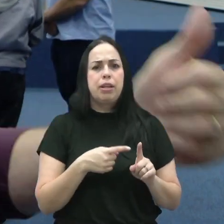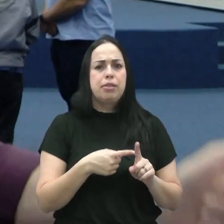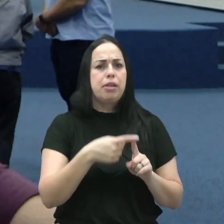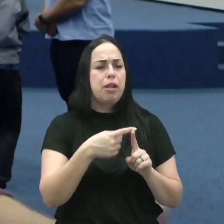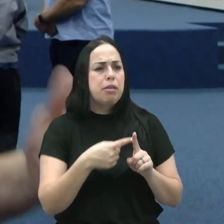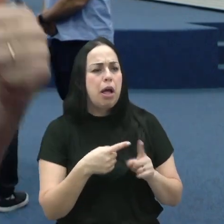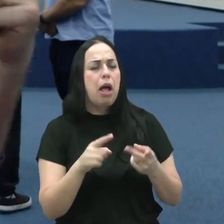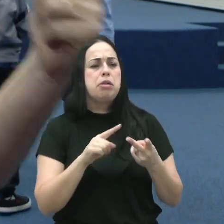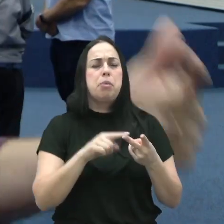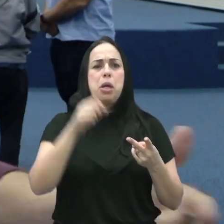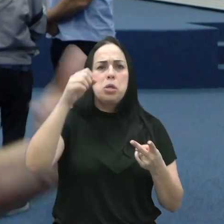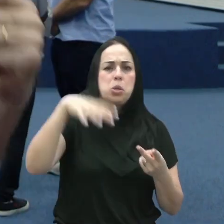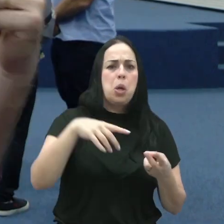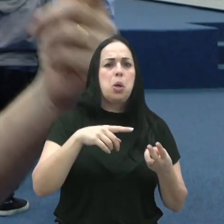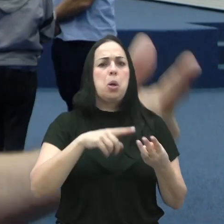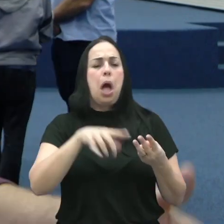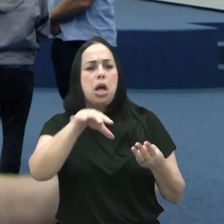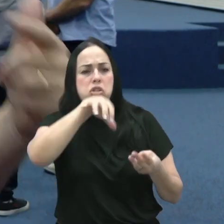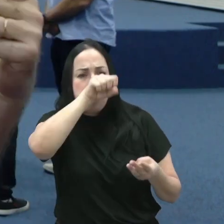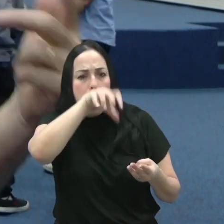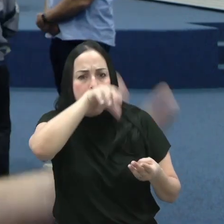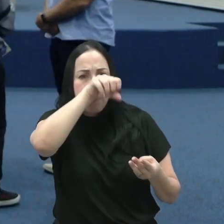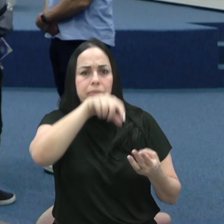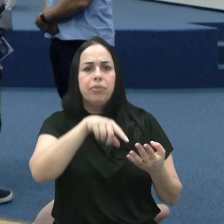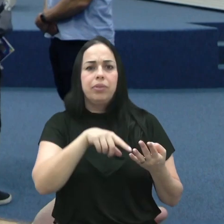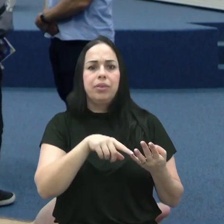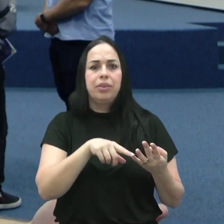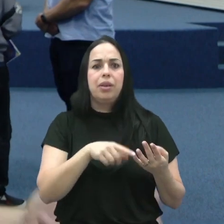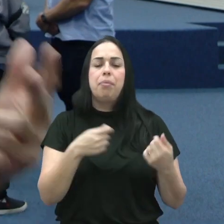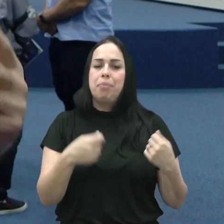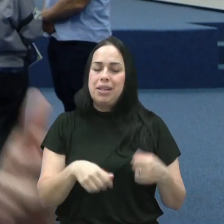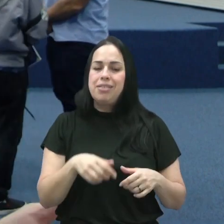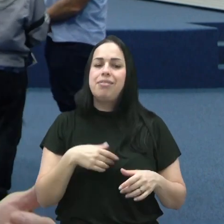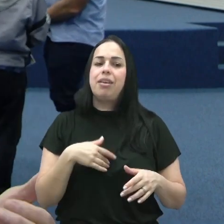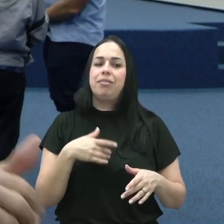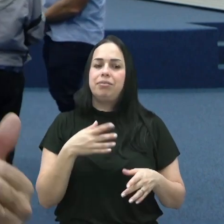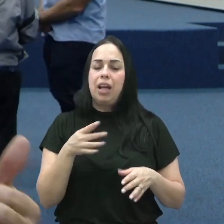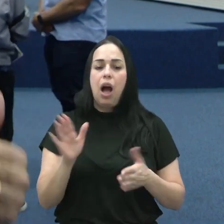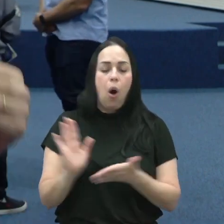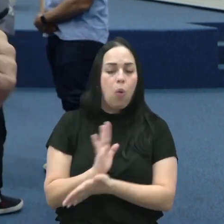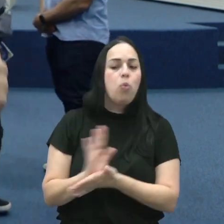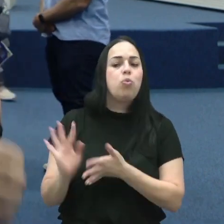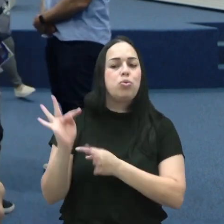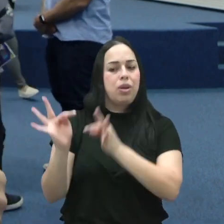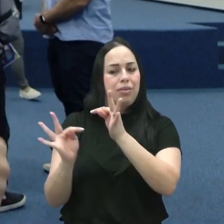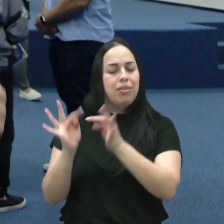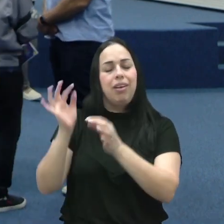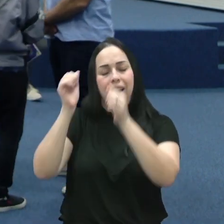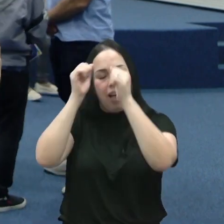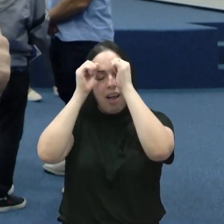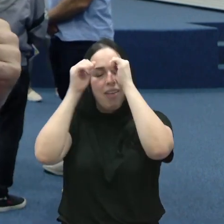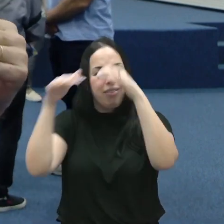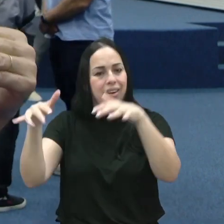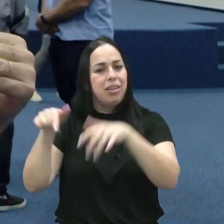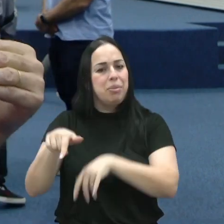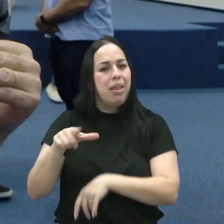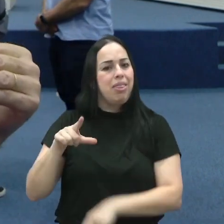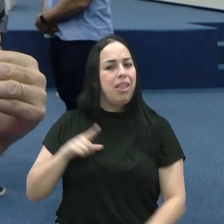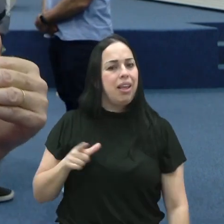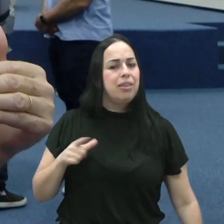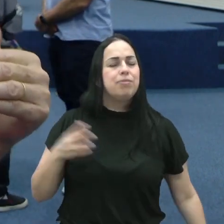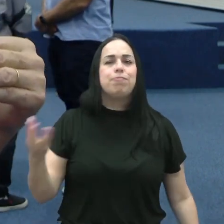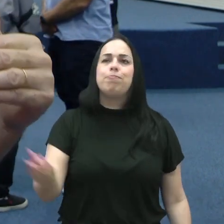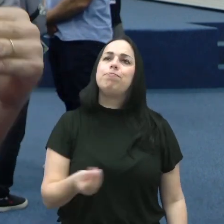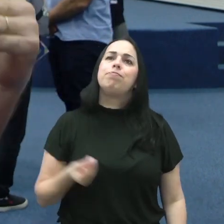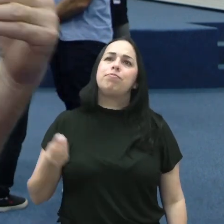à temperatura, a som, a luminosidade, a cheiro, que é uma coisa que a gente precisa trabalhar. Alguns autistas têm